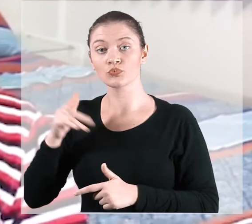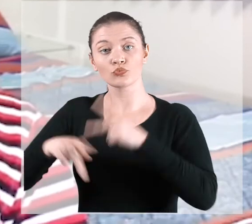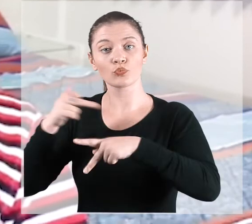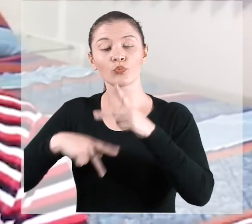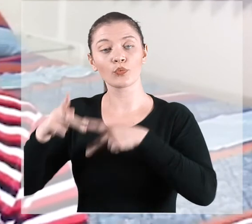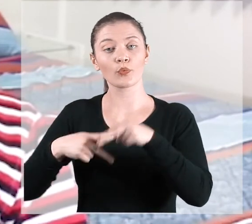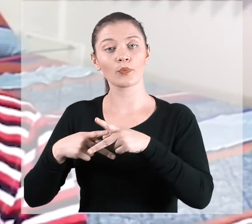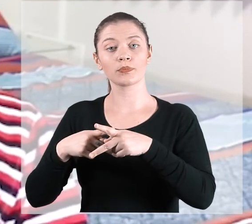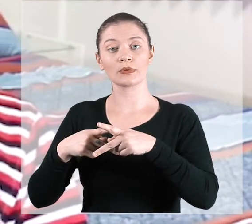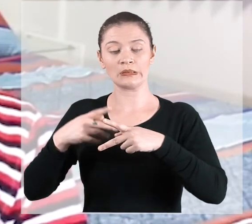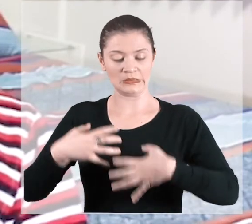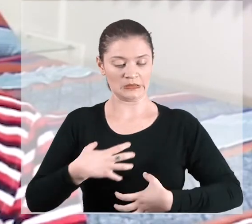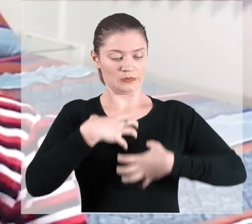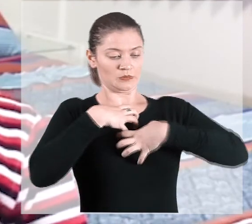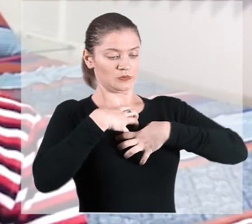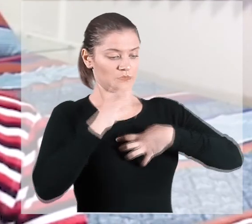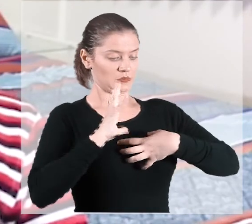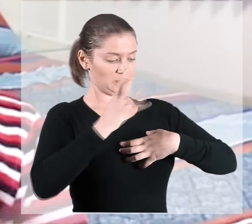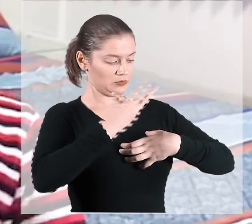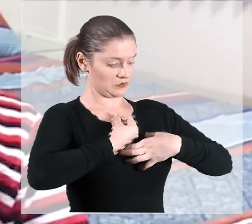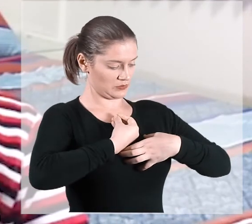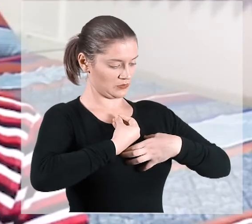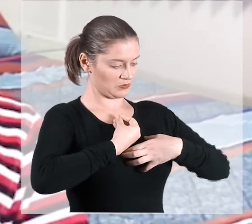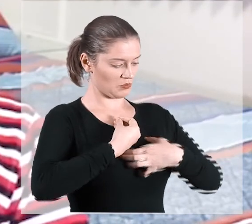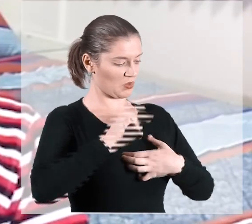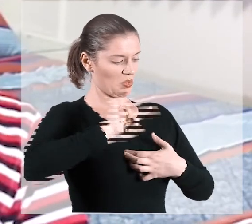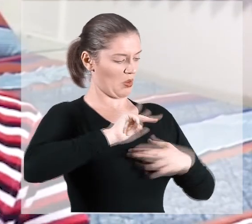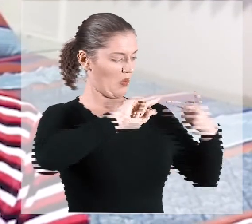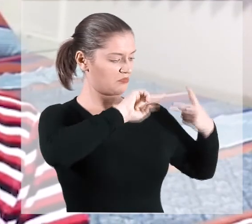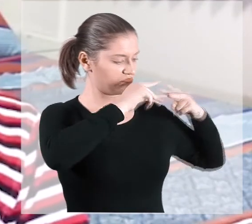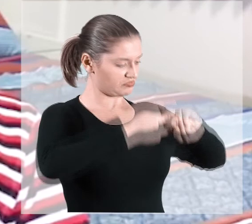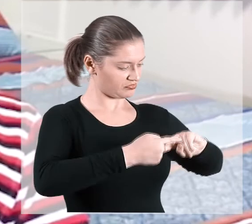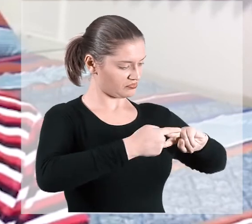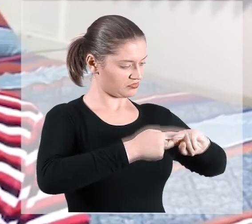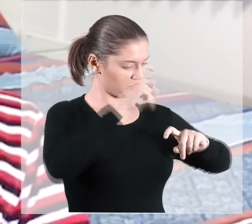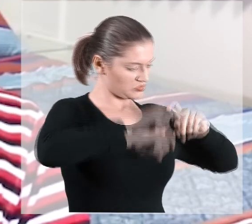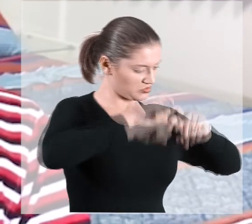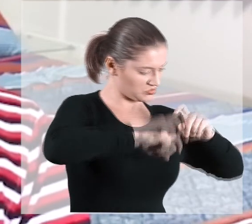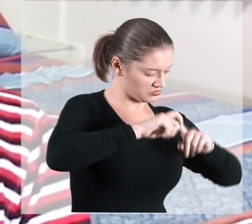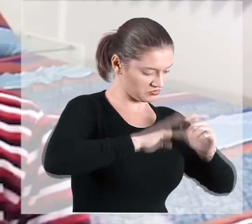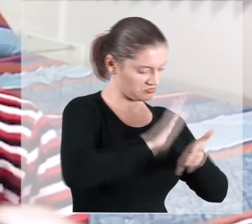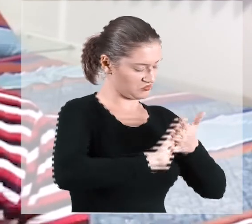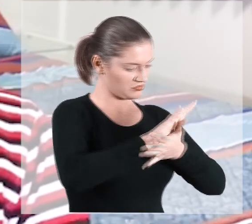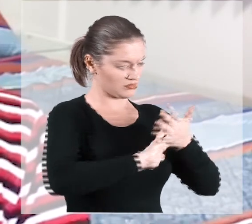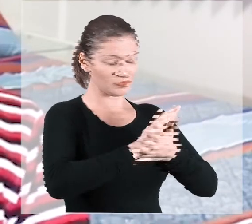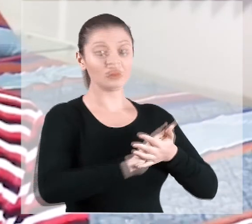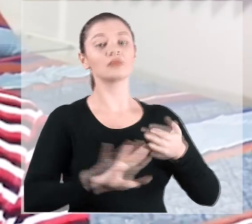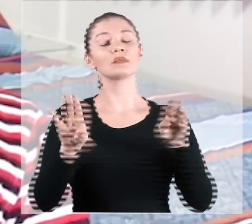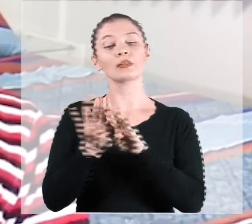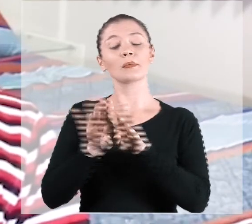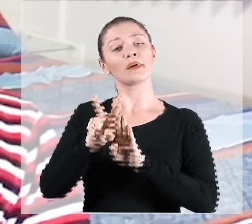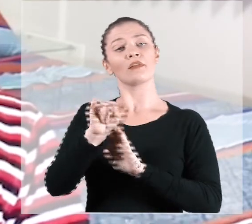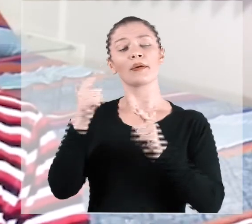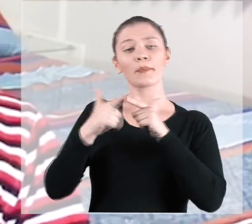pessoas que não se sentem adequadas no seu gênero ou no seu sexo biológico e no seu gênero, como também vai